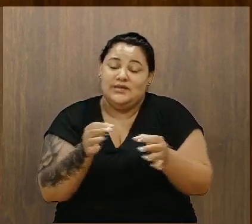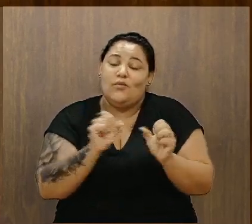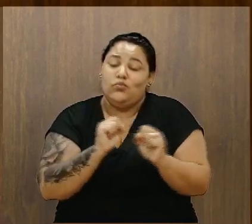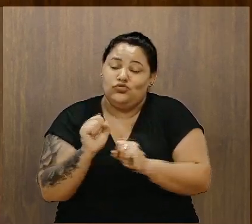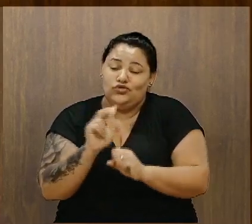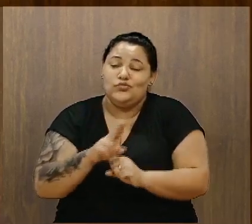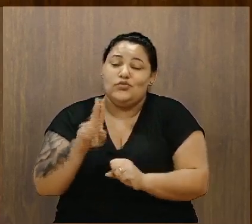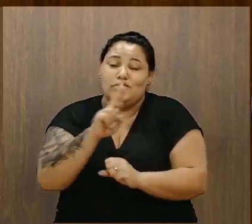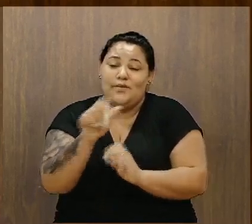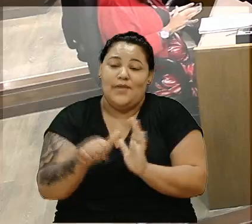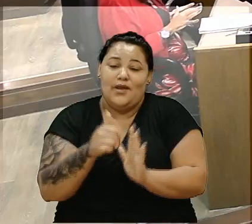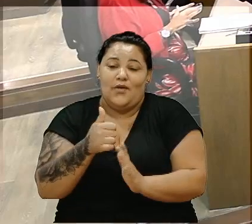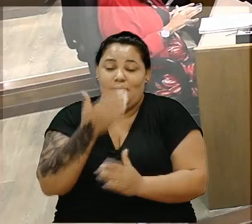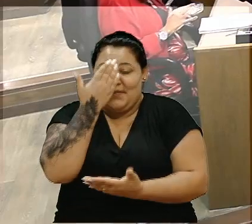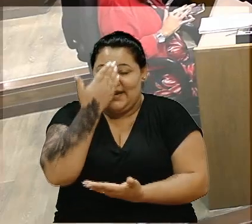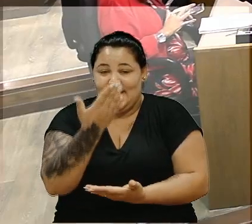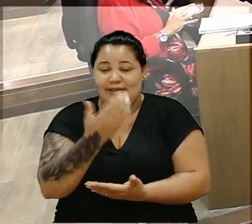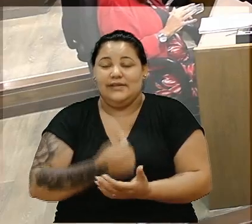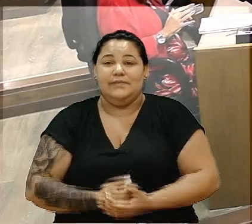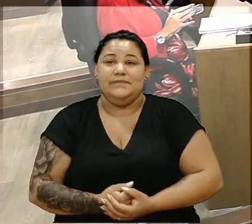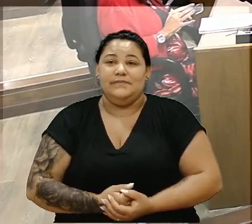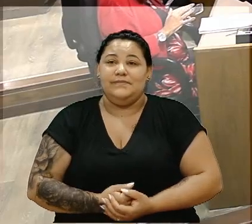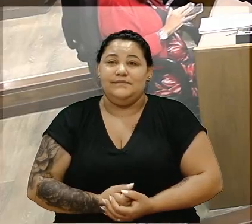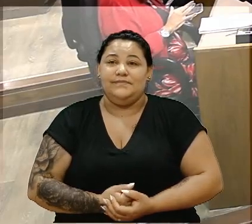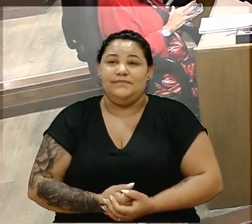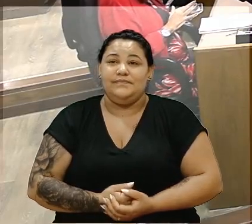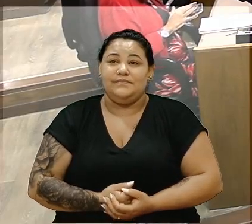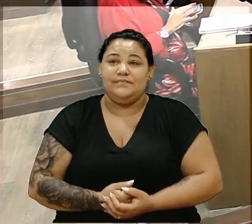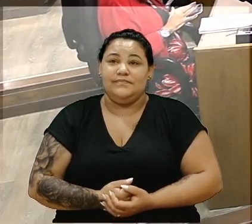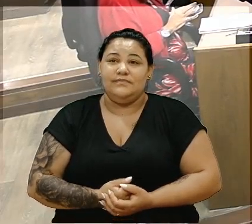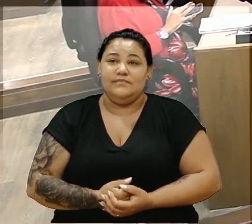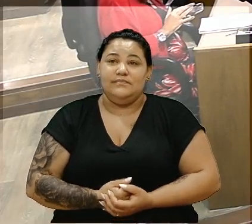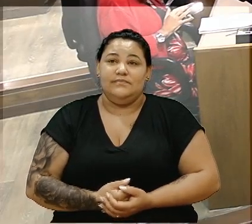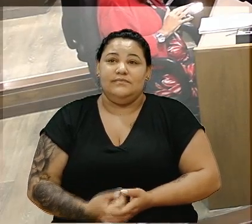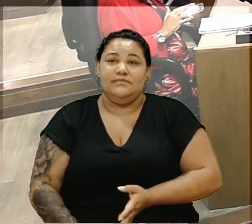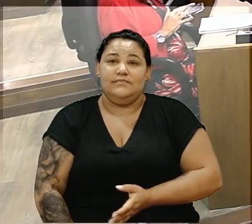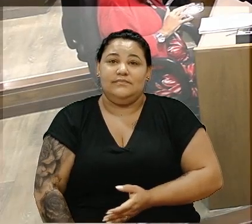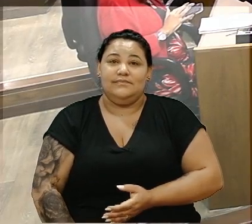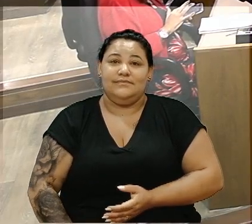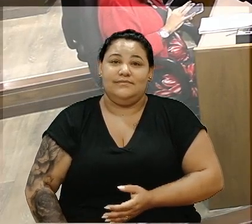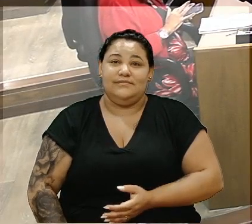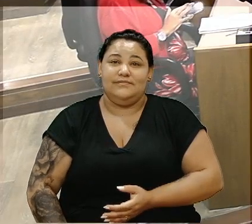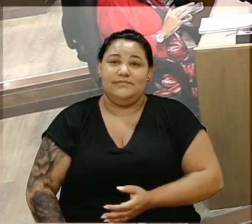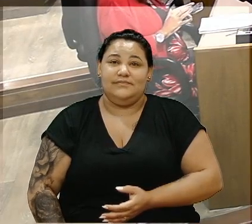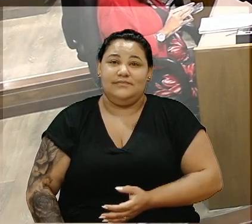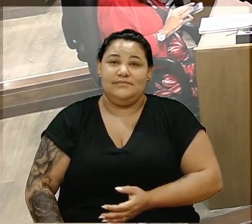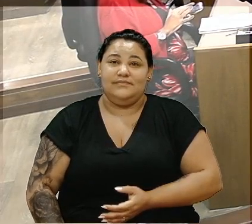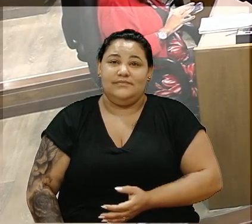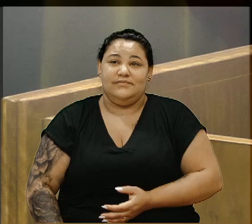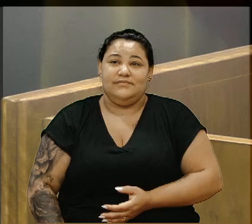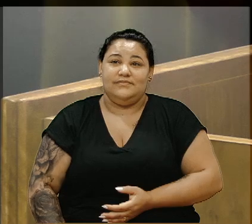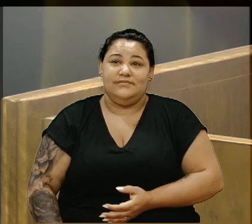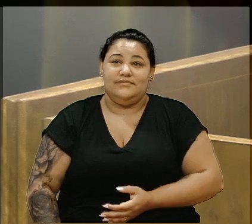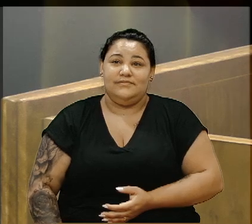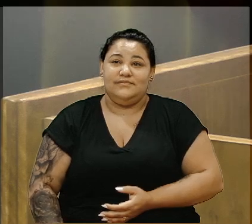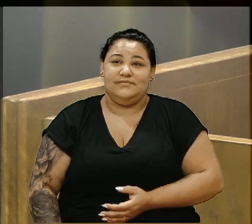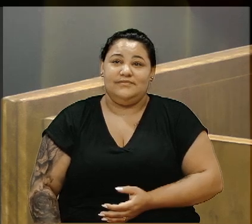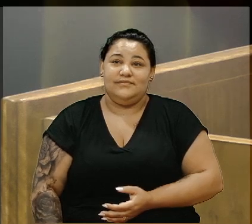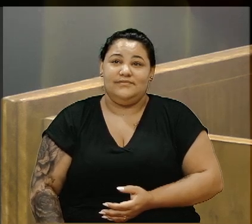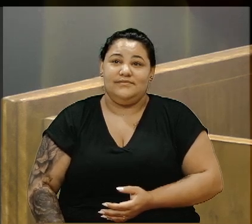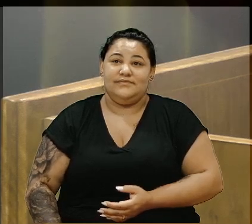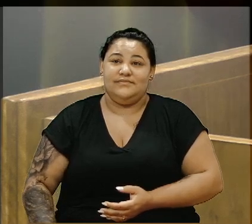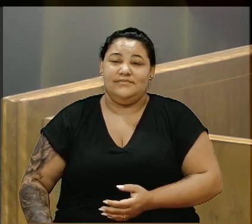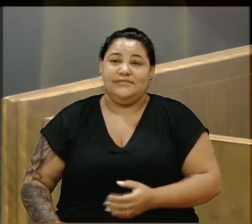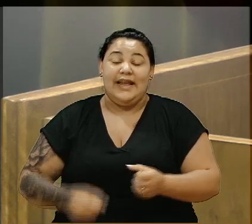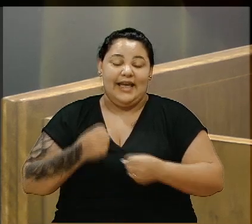Muito obrigado pela gentileza. Agradeço. Não tem vaga lá para entrar direto assim no grupo de